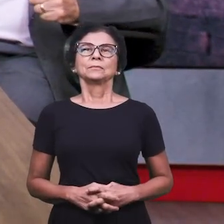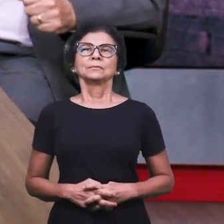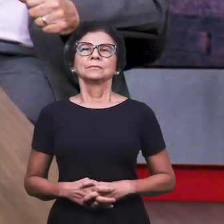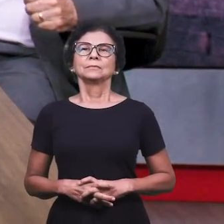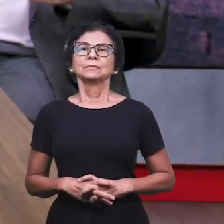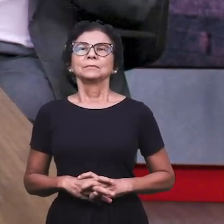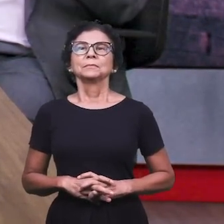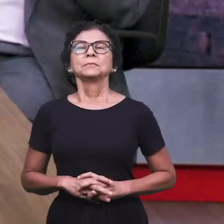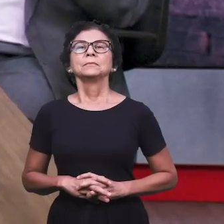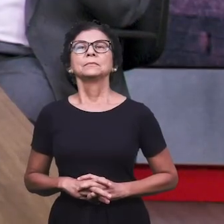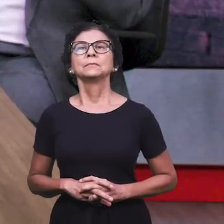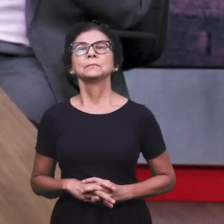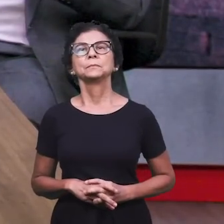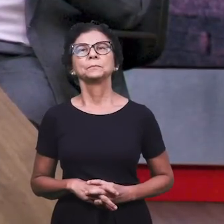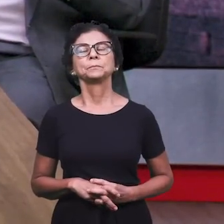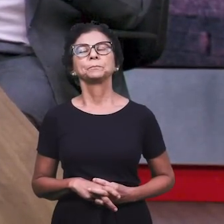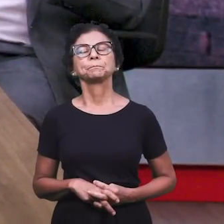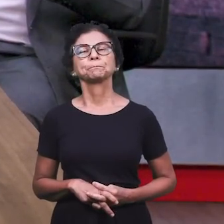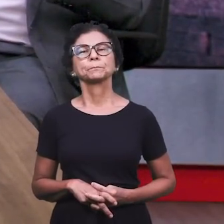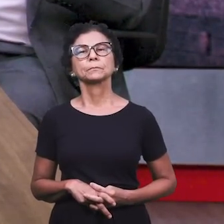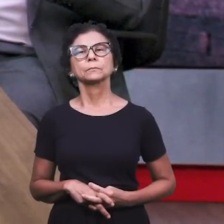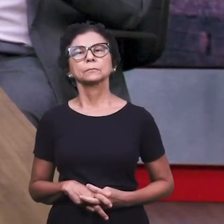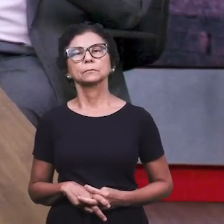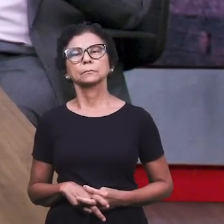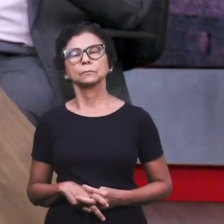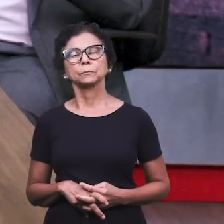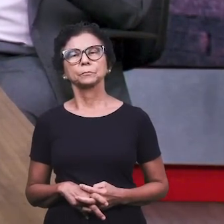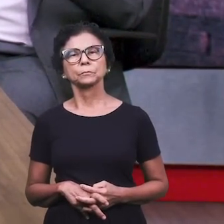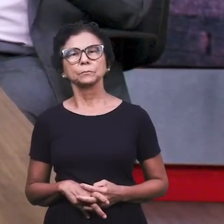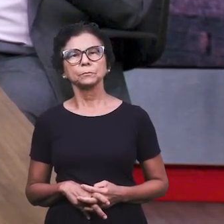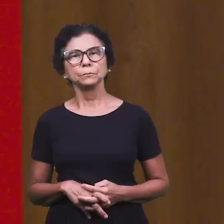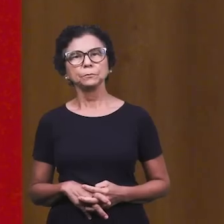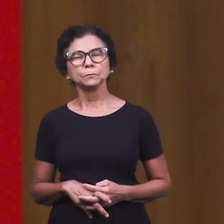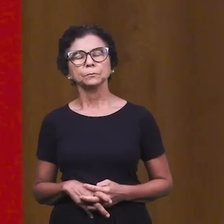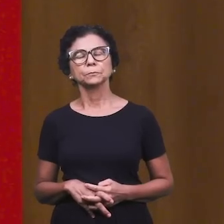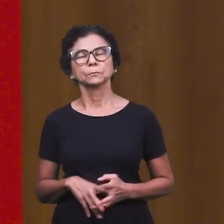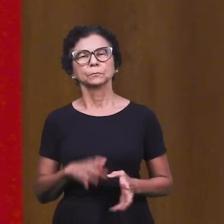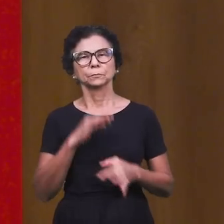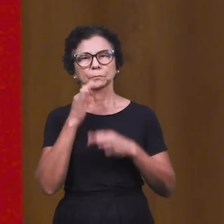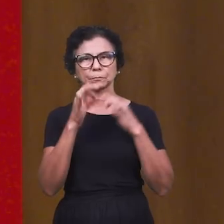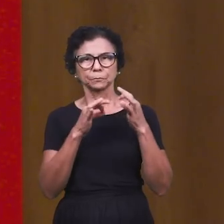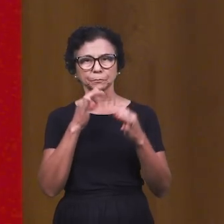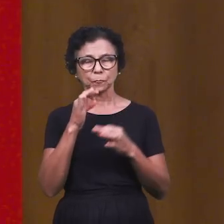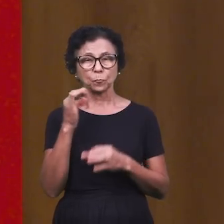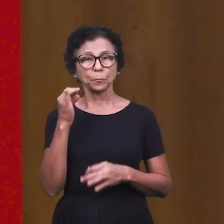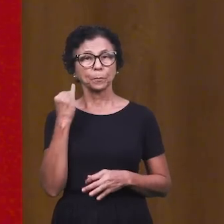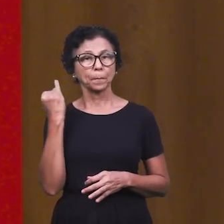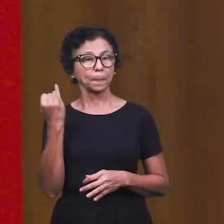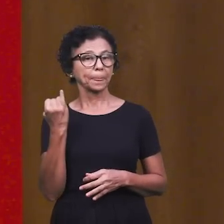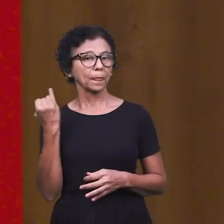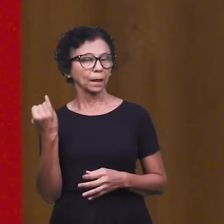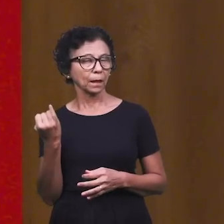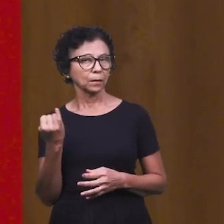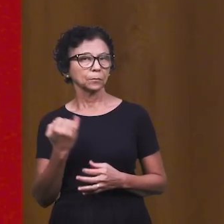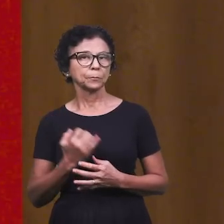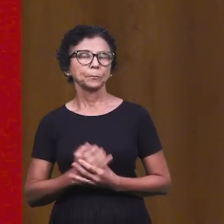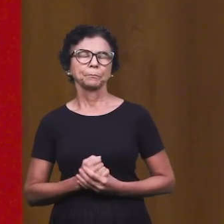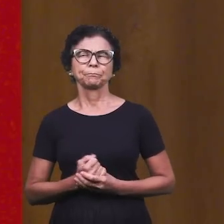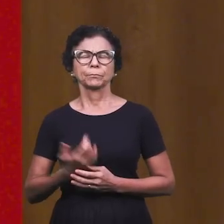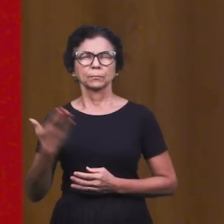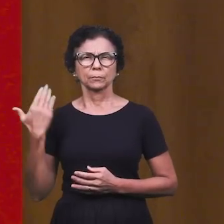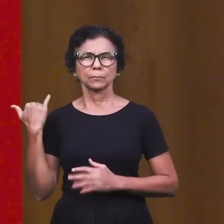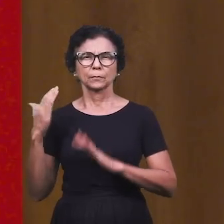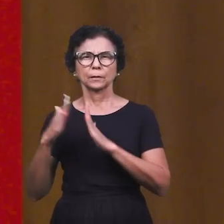Mas foi muito importante esse comentário, porque no início da